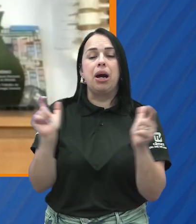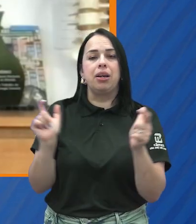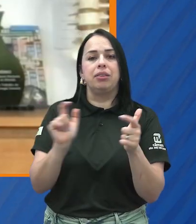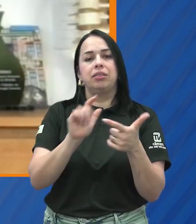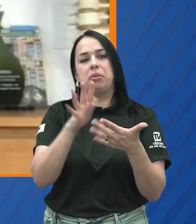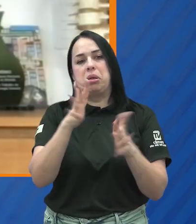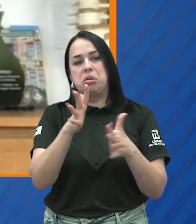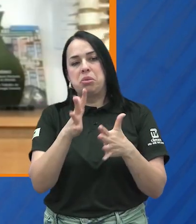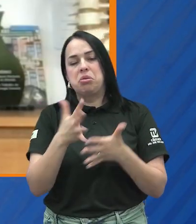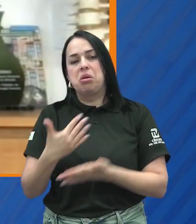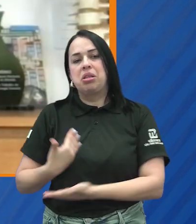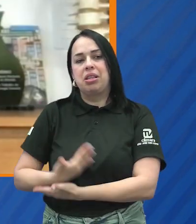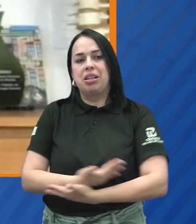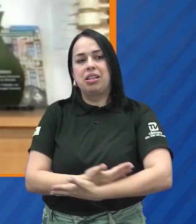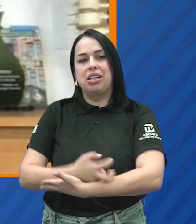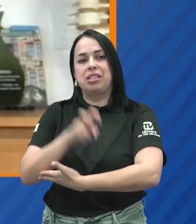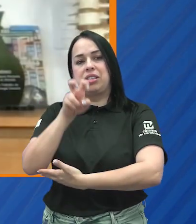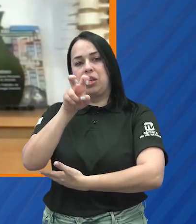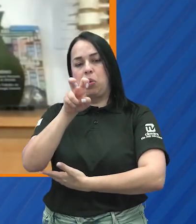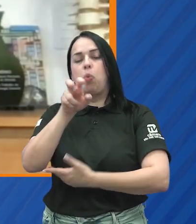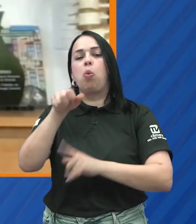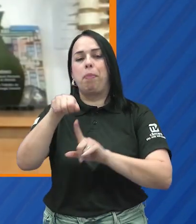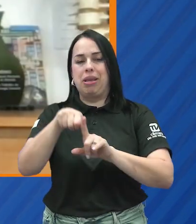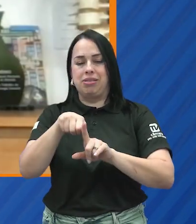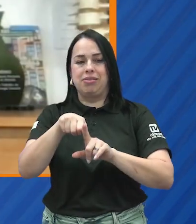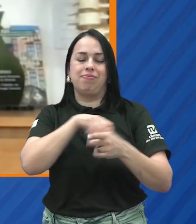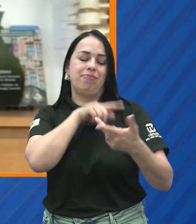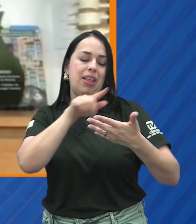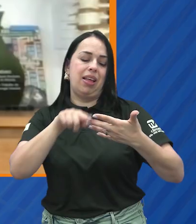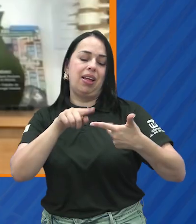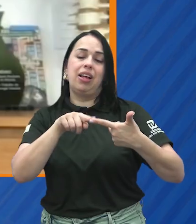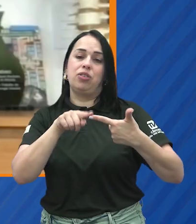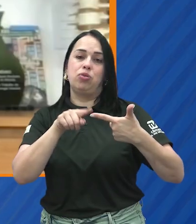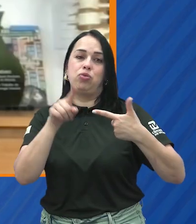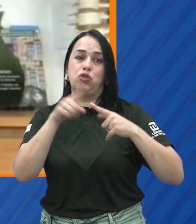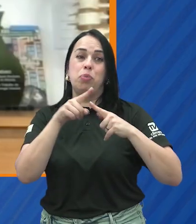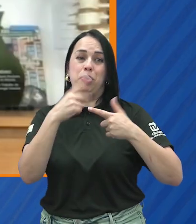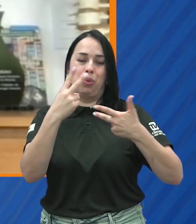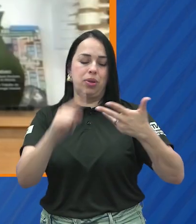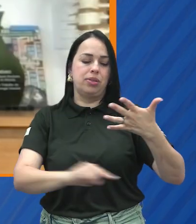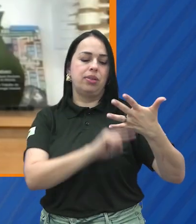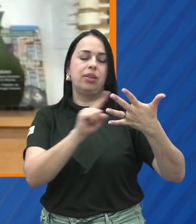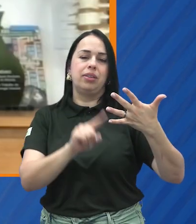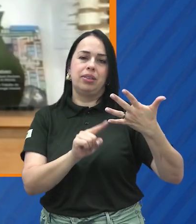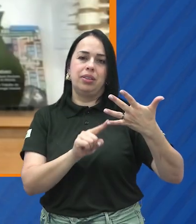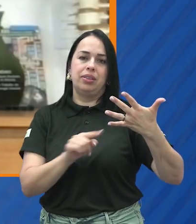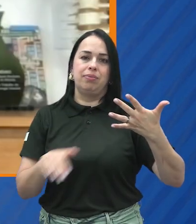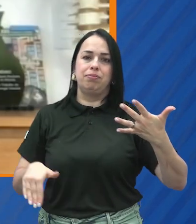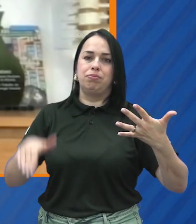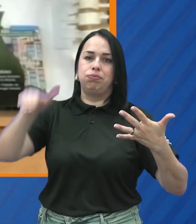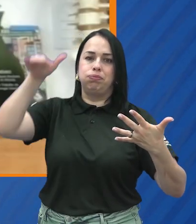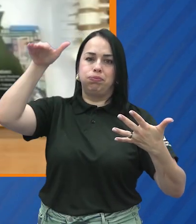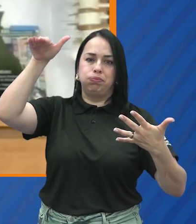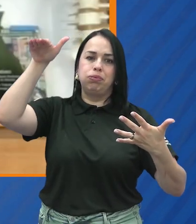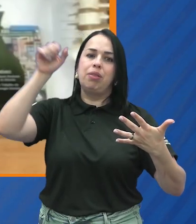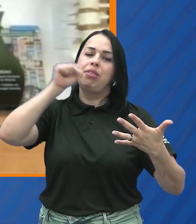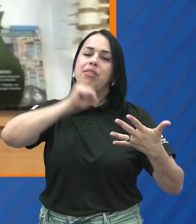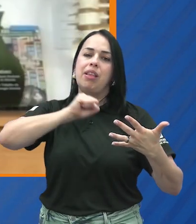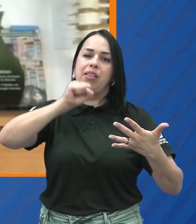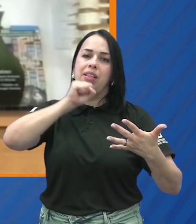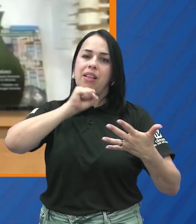apresente antes dos 6 meses de vida, que é a AME tipo 2, e até o AME tipo 4, que